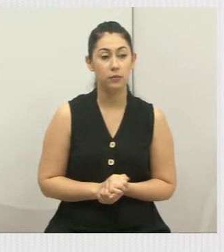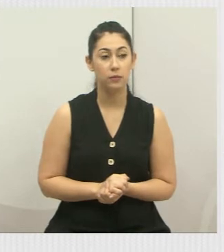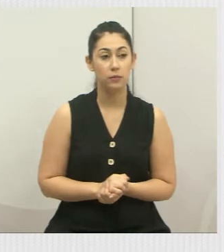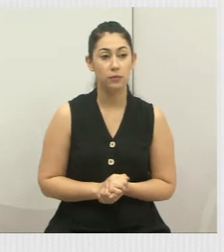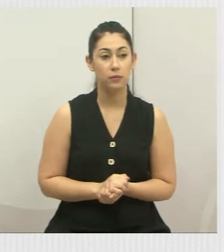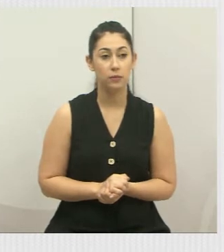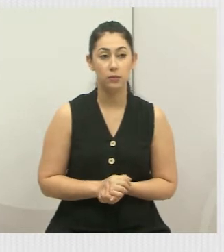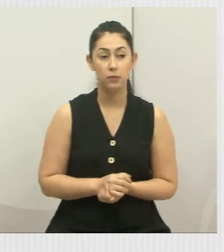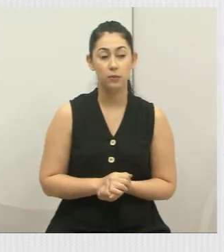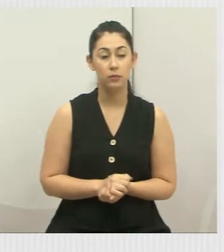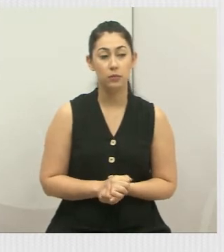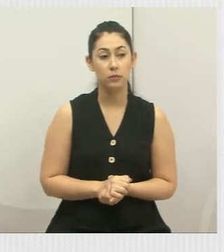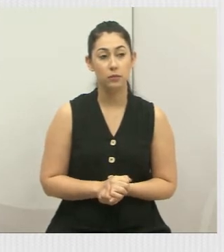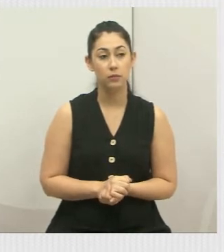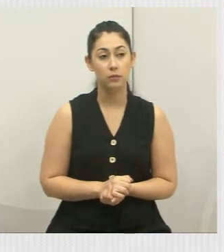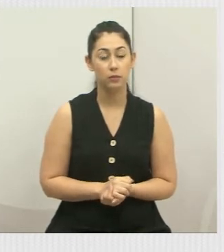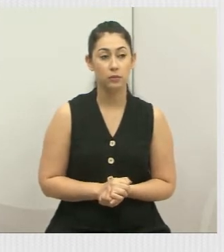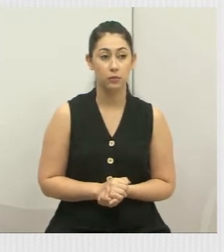Perdão, senhores.